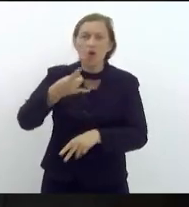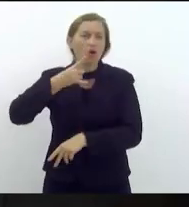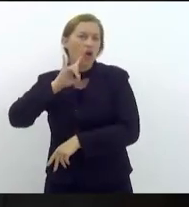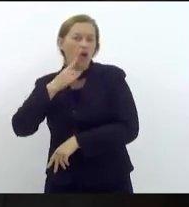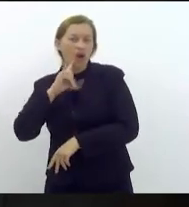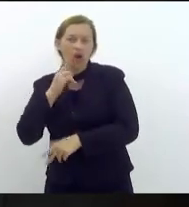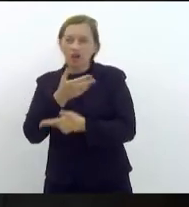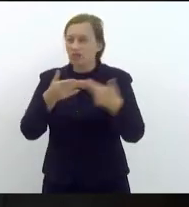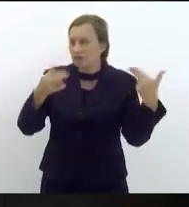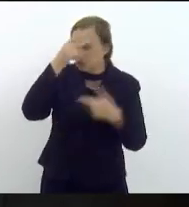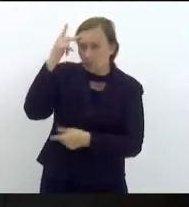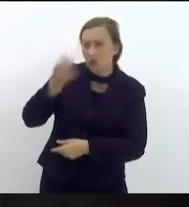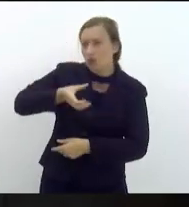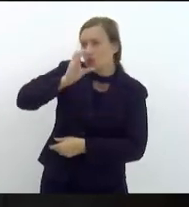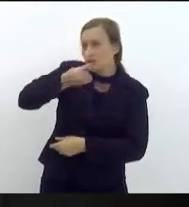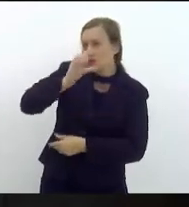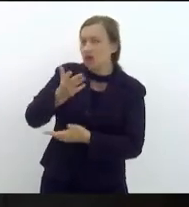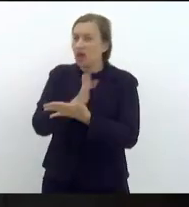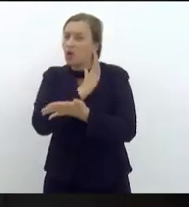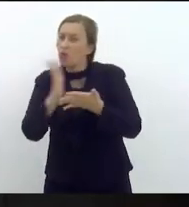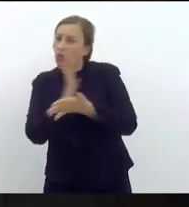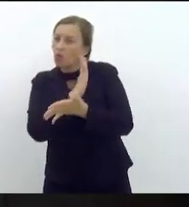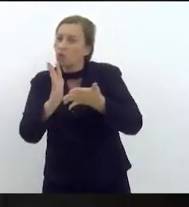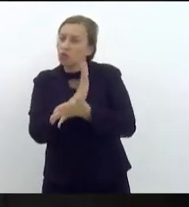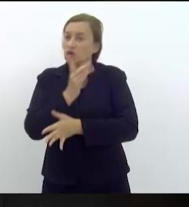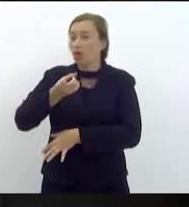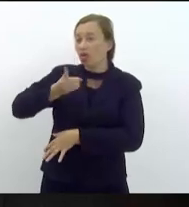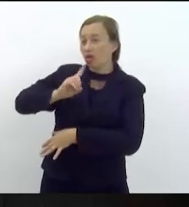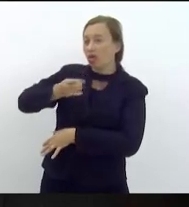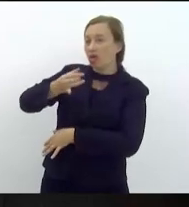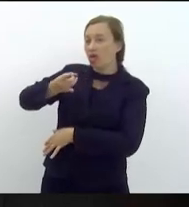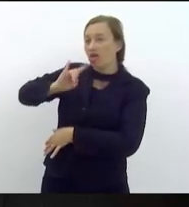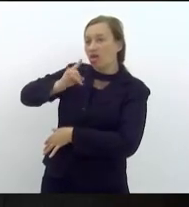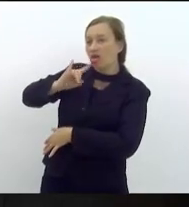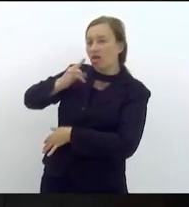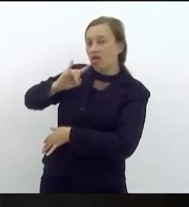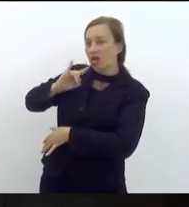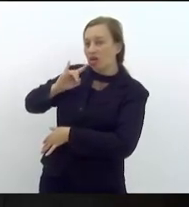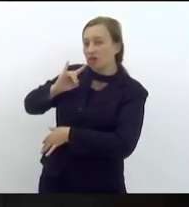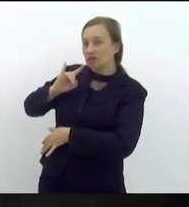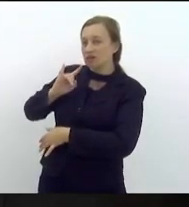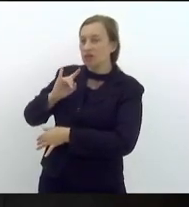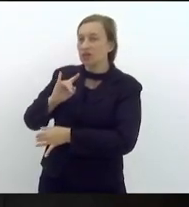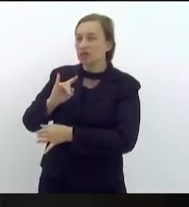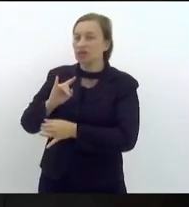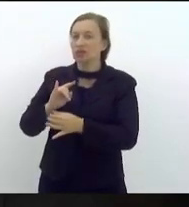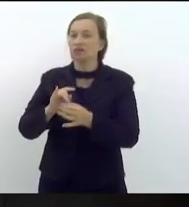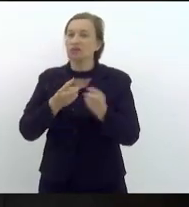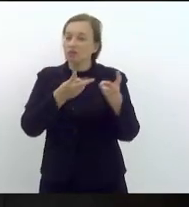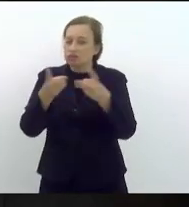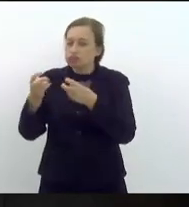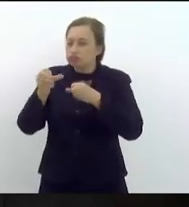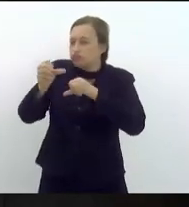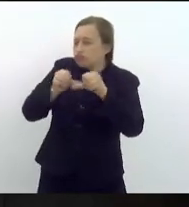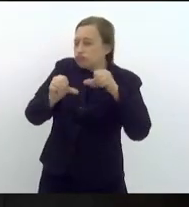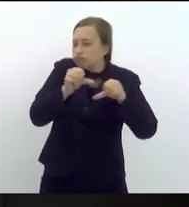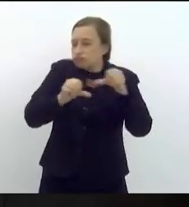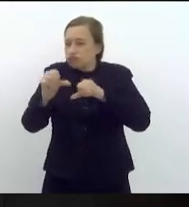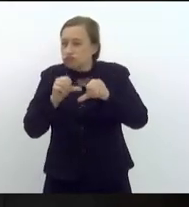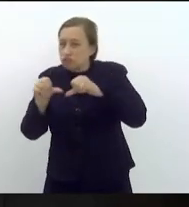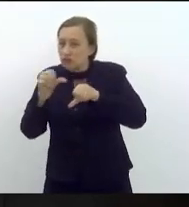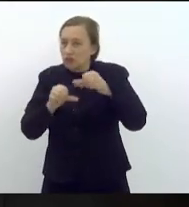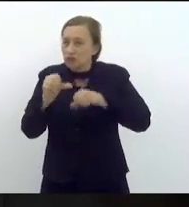que muitos aqui tomam depois de algumas doses também produz uma certa alteração da percepção é